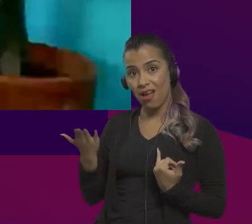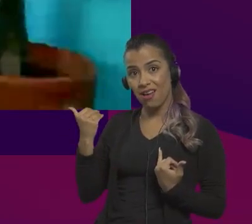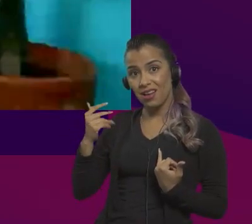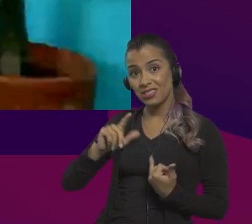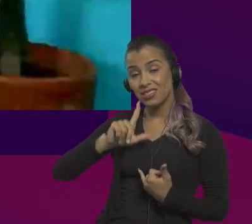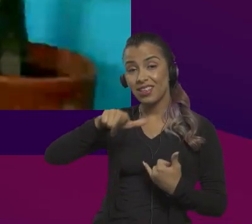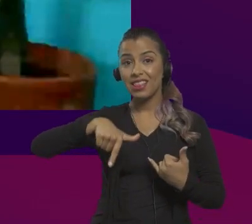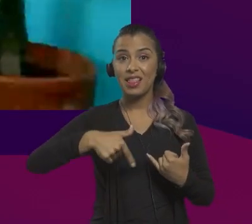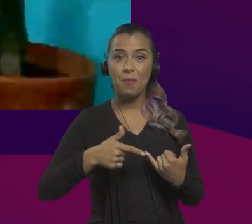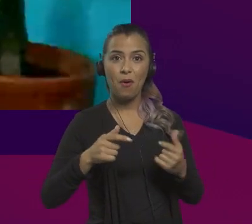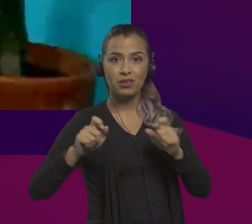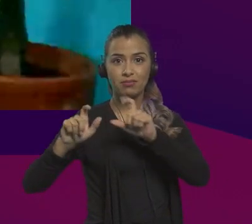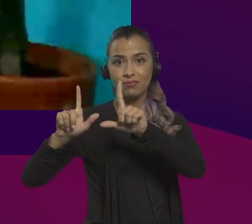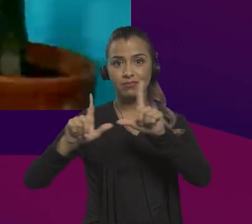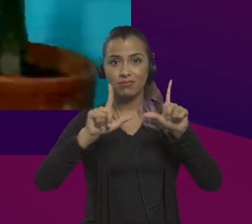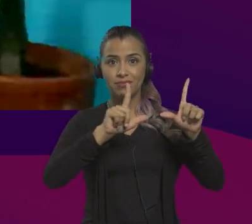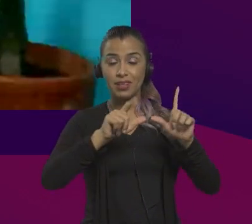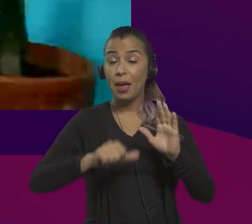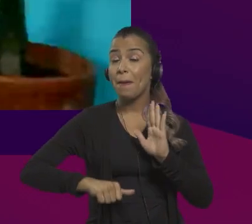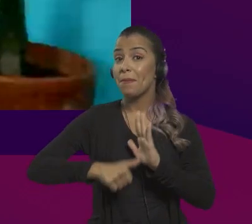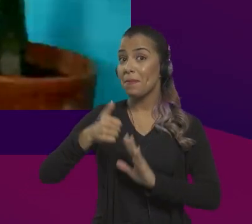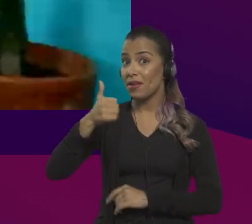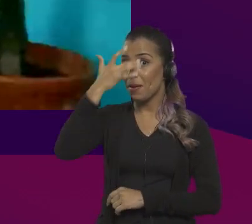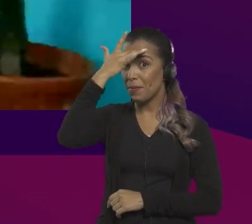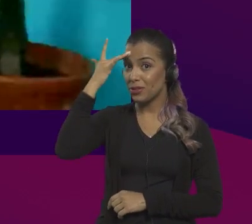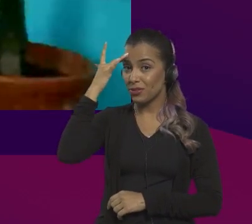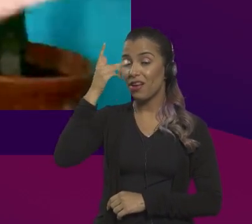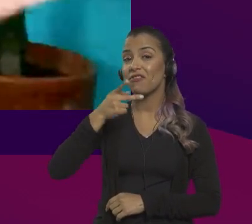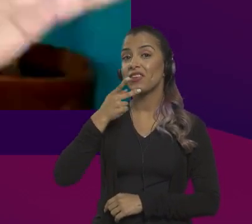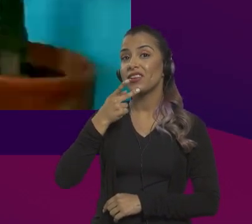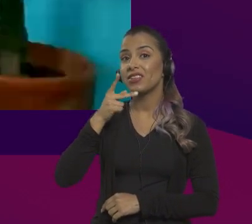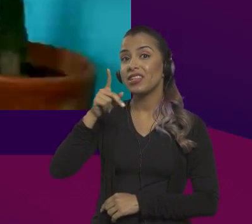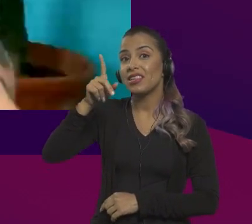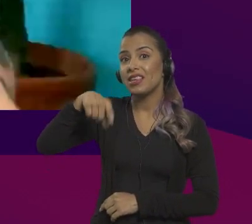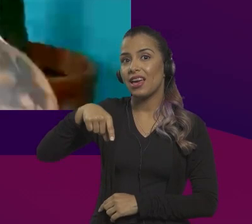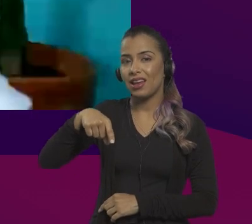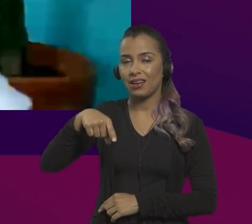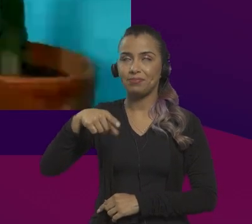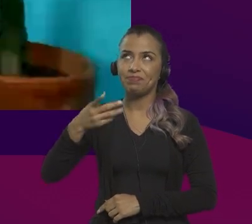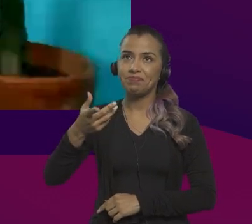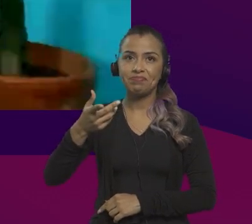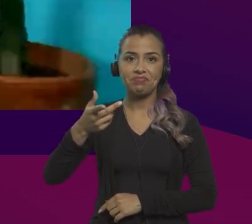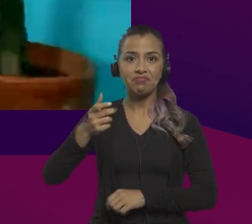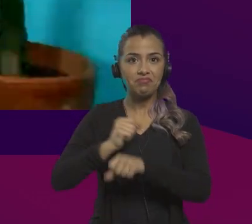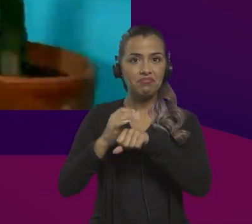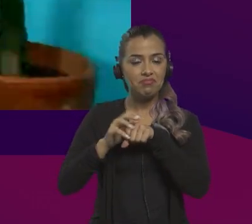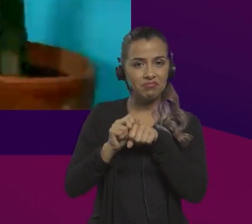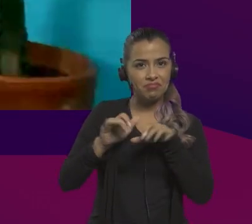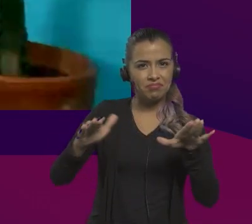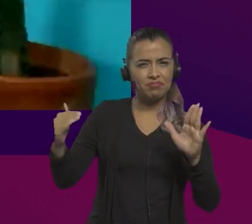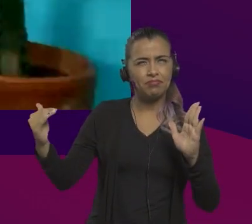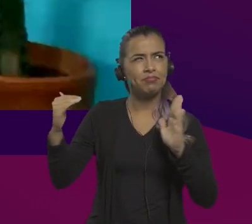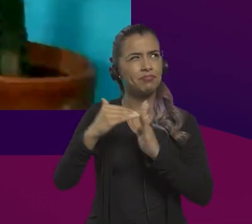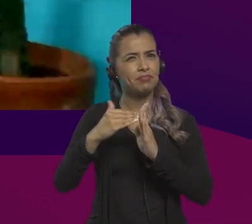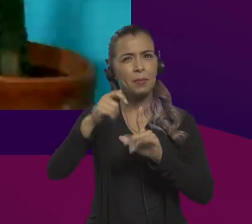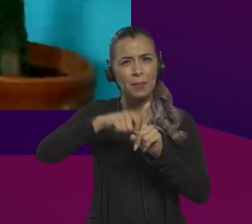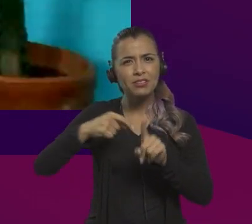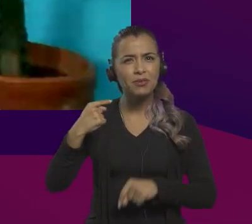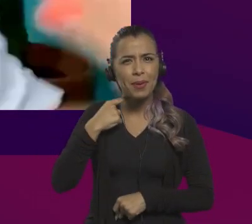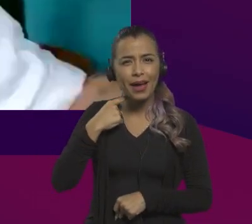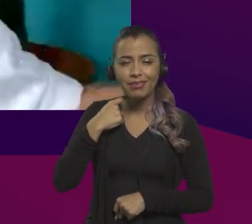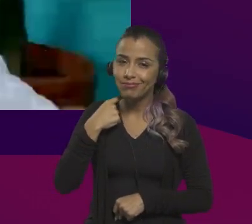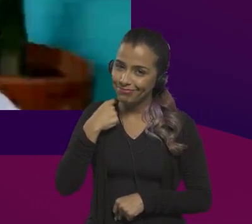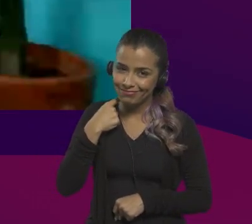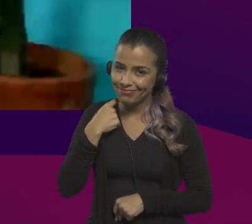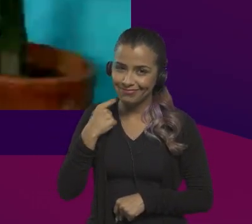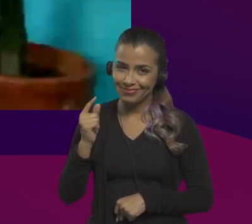em maio, né? Lê do engano, que os memes eram só até maio, março, maio, né? Não aconteceu, galera, estamos aí até agora. Só que as pessoas falando que iam